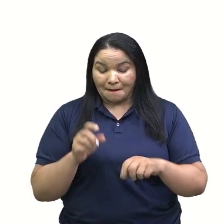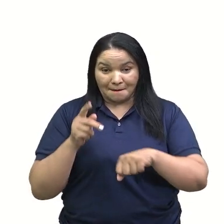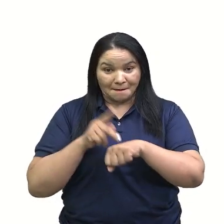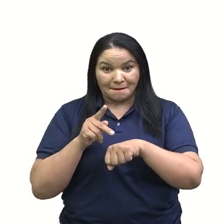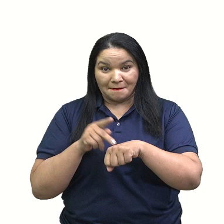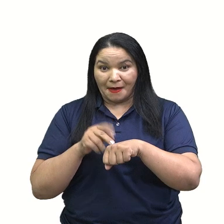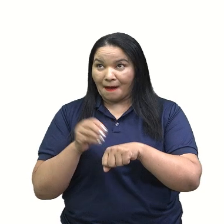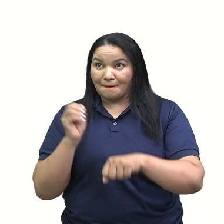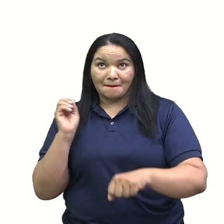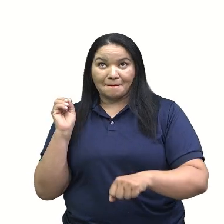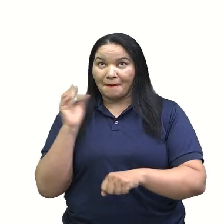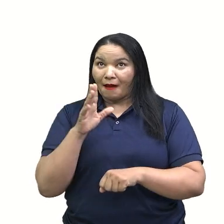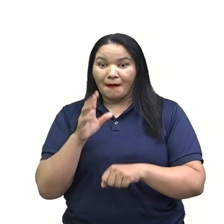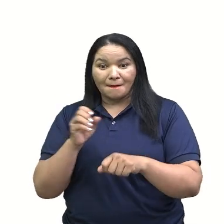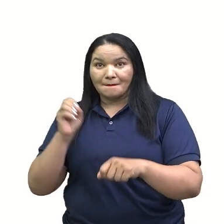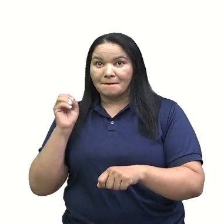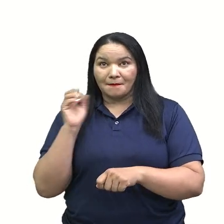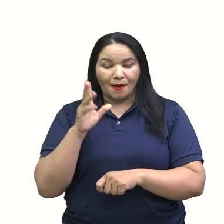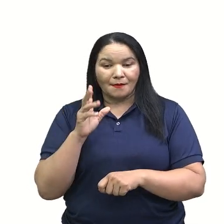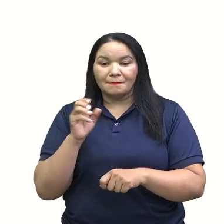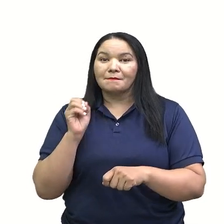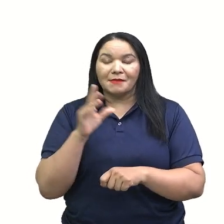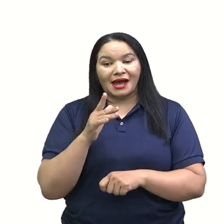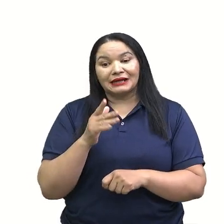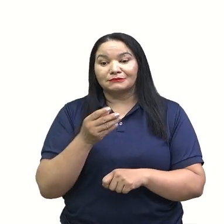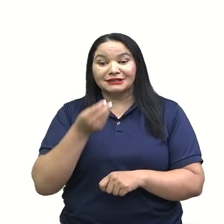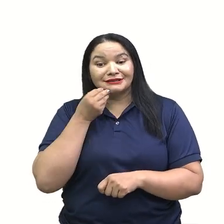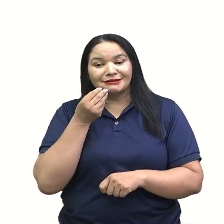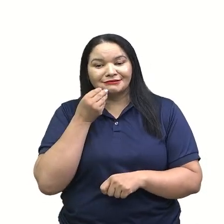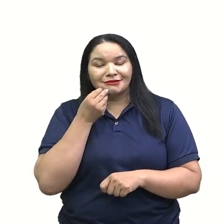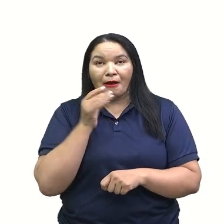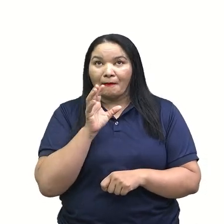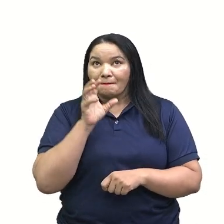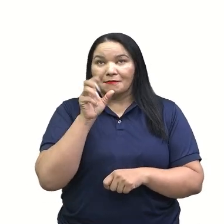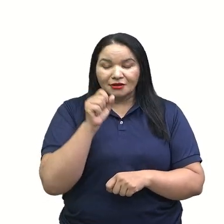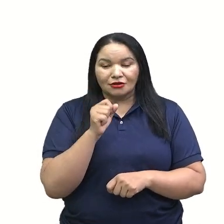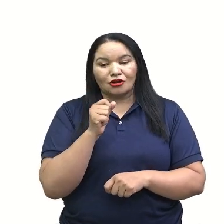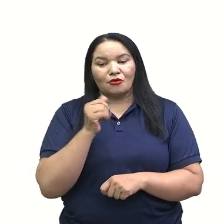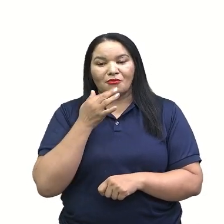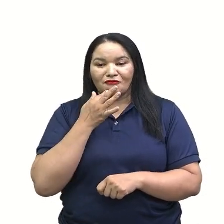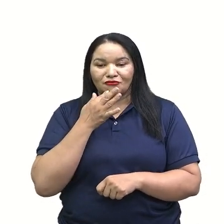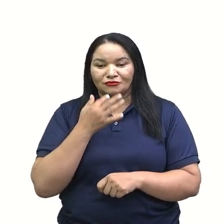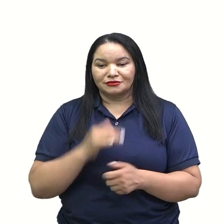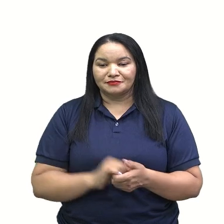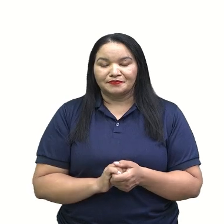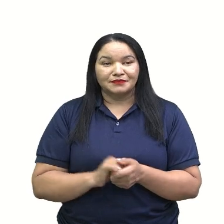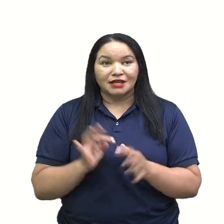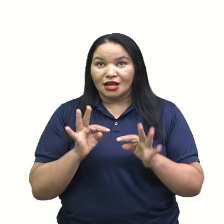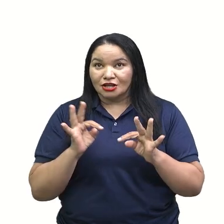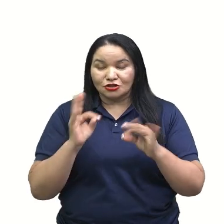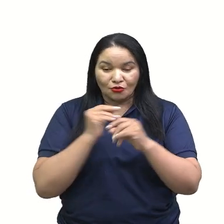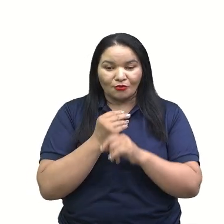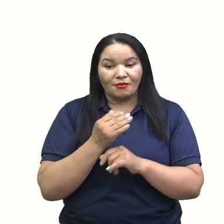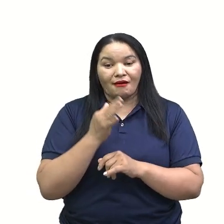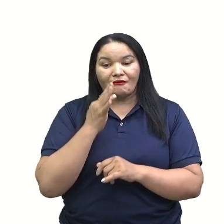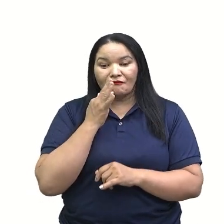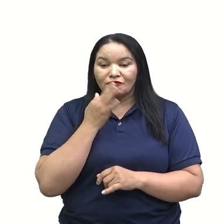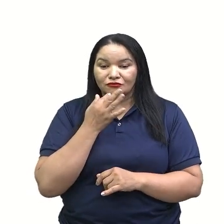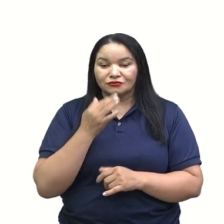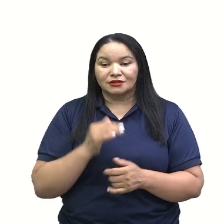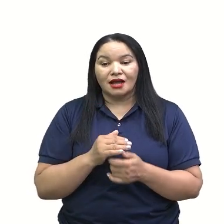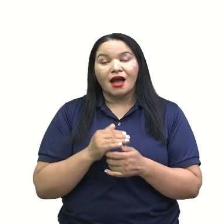ali, aleatoriamente, na árvore. E, automaticamente, de todas as frutinhas que estão aí na